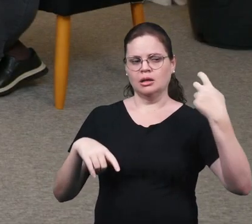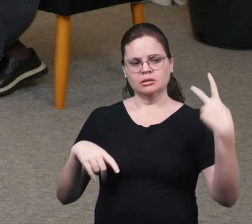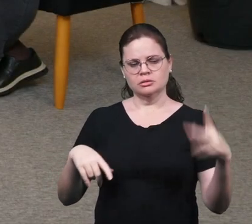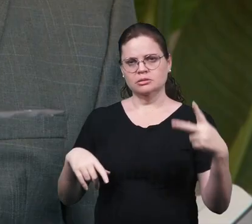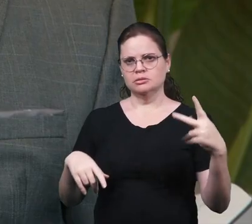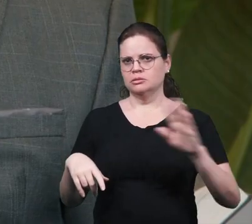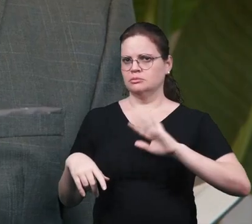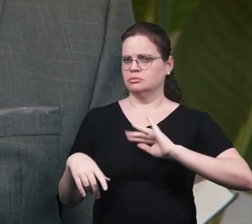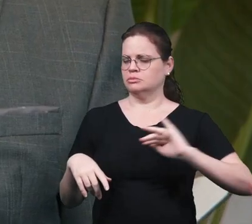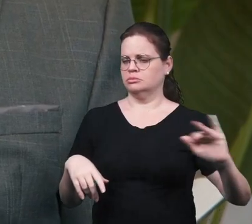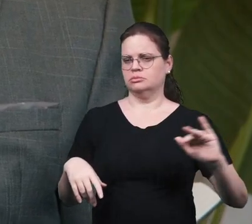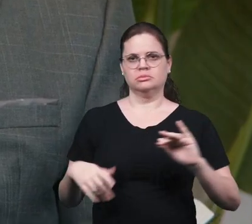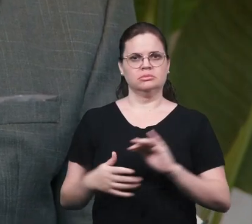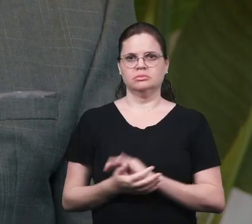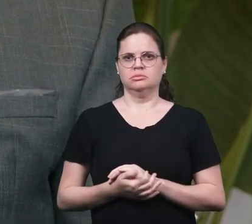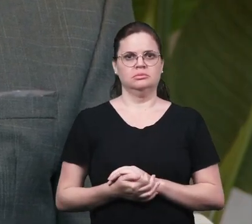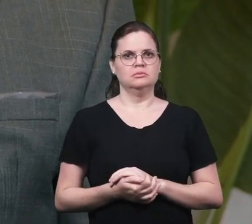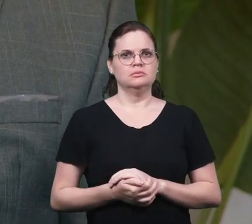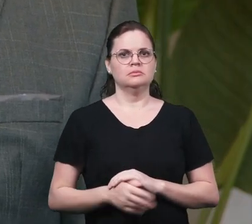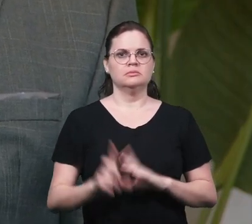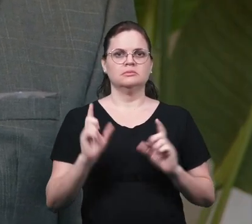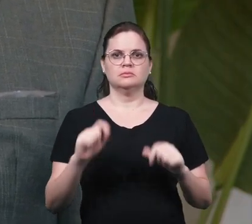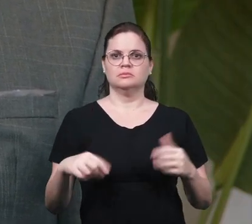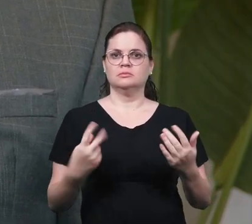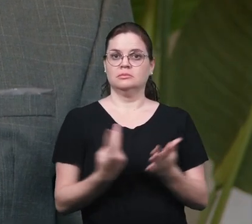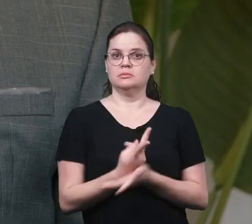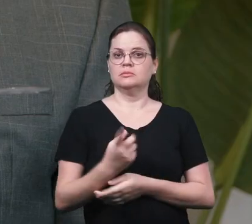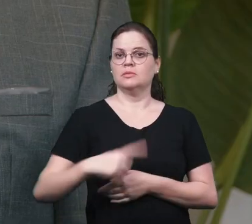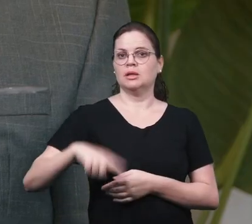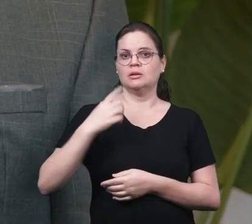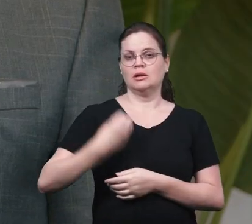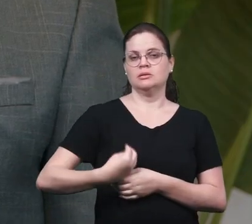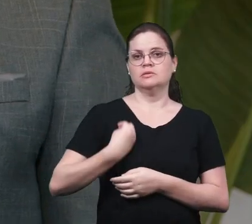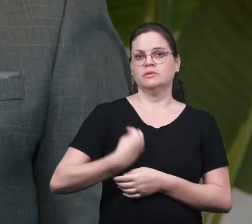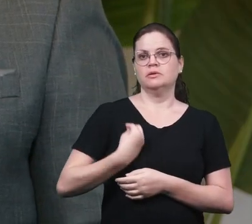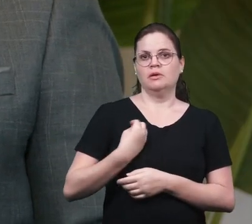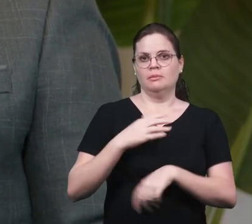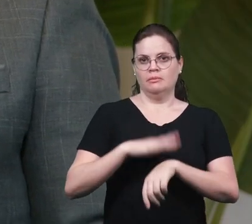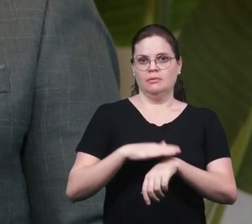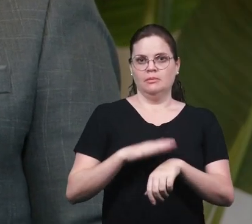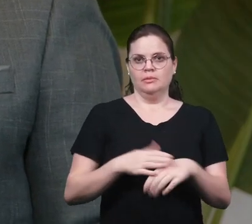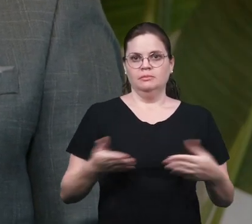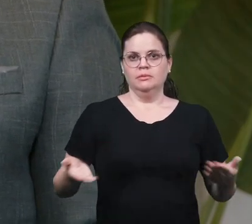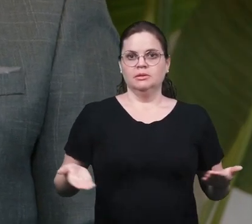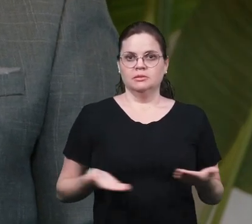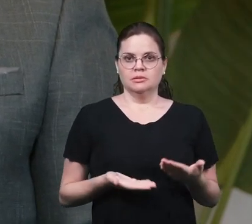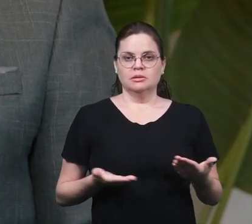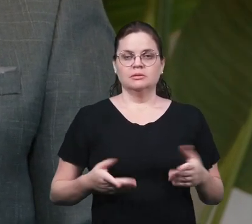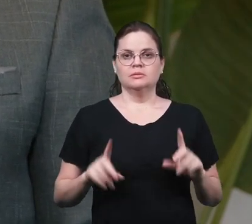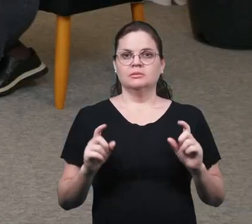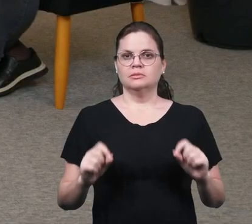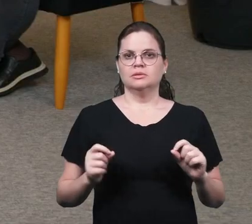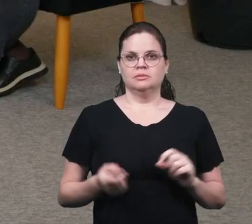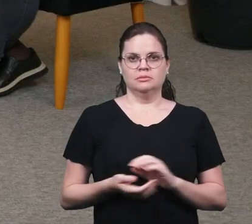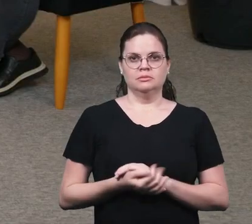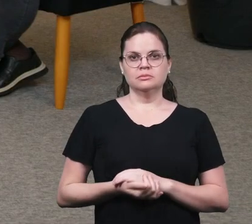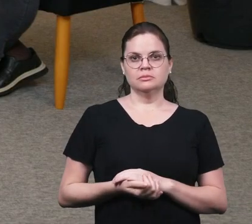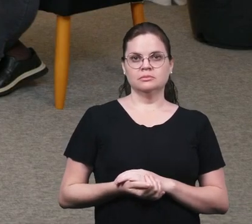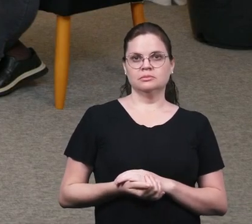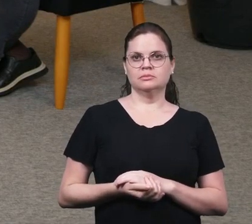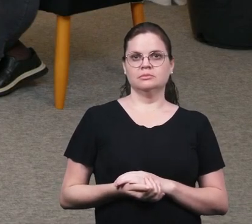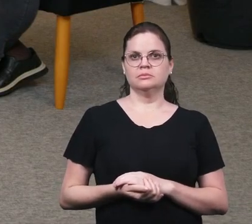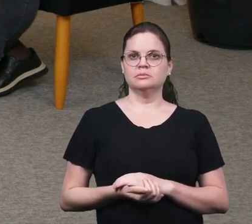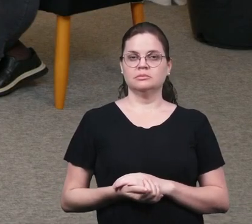pessoais. Veja bem, nós vivemos momentos atualmente que isso se